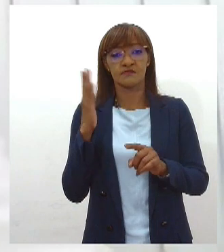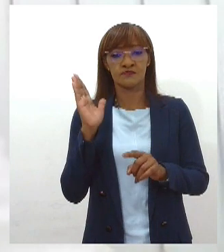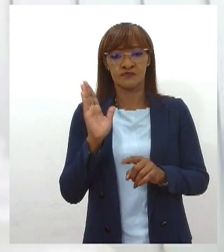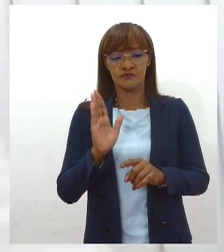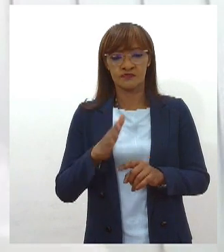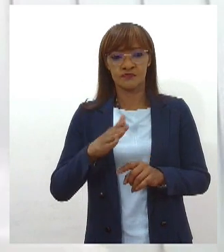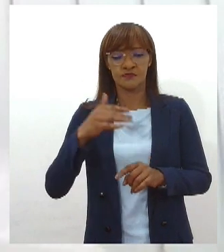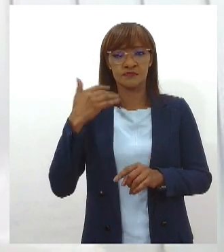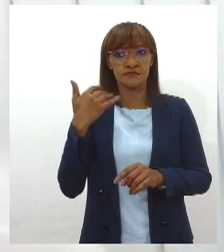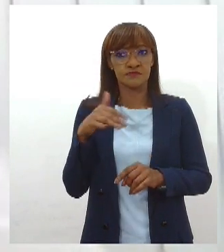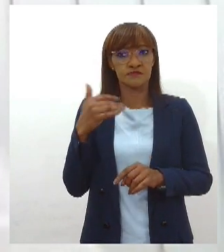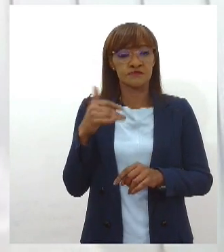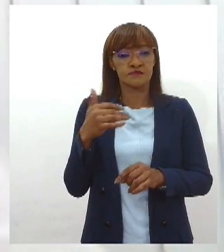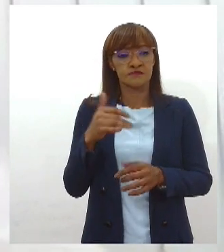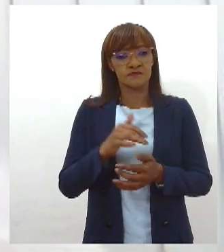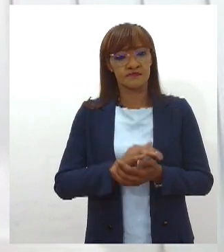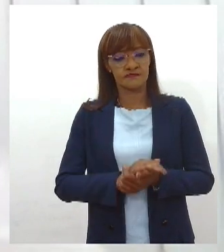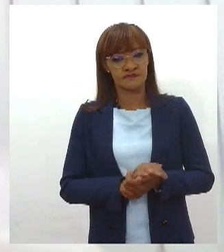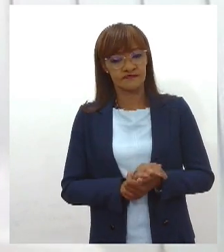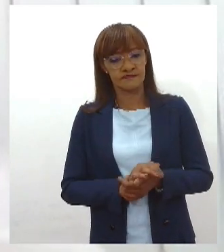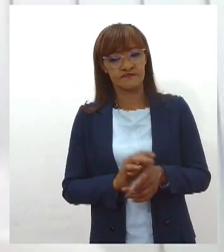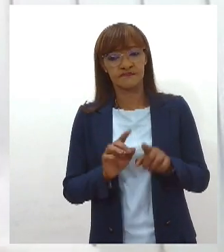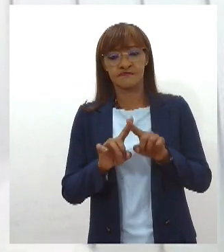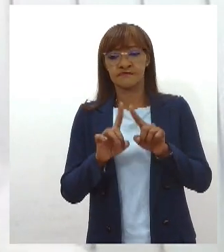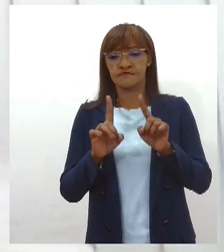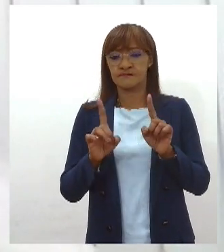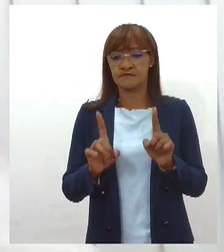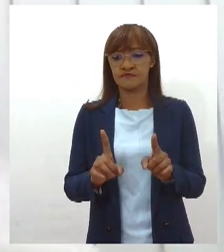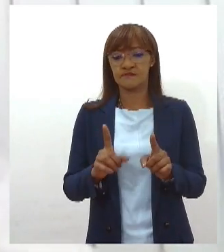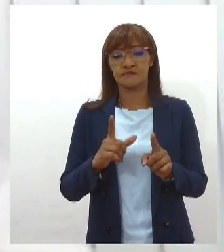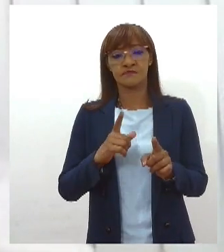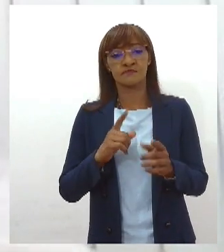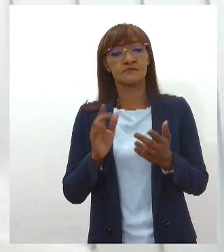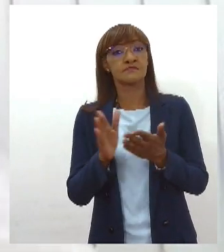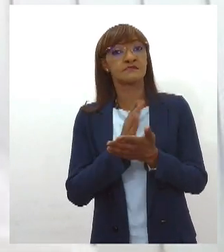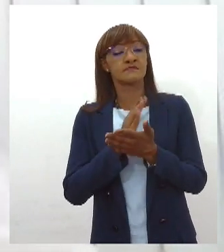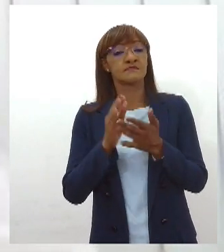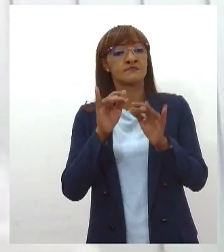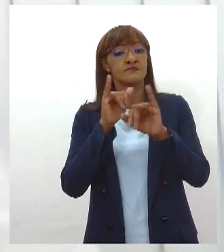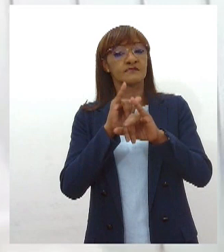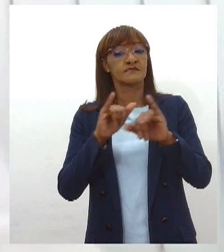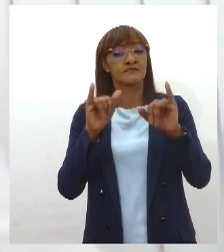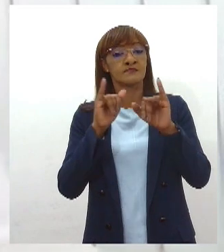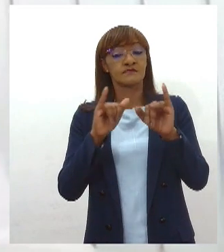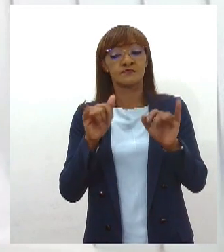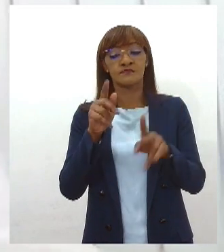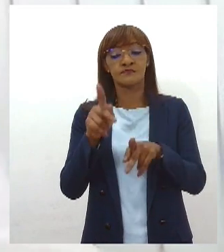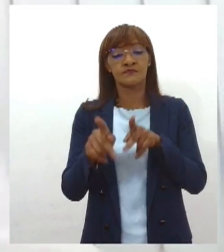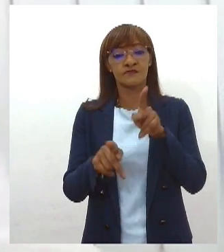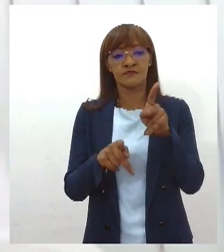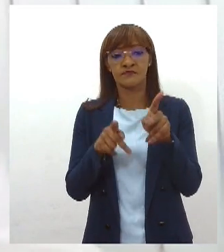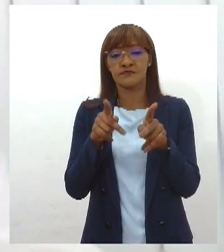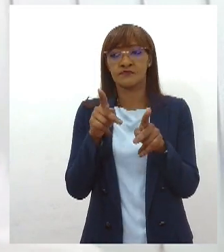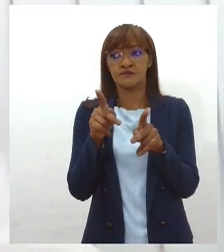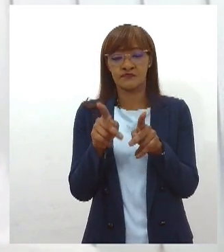avançados. Entretanto, existem alguns sinais de alerta que a população ela pode ficar